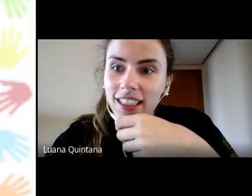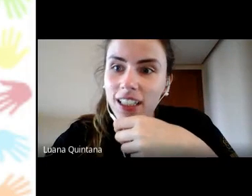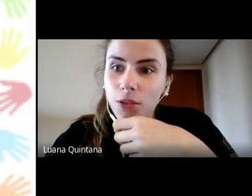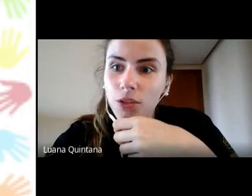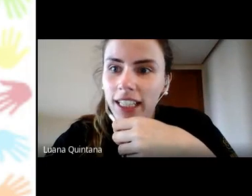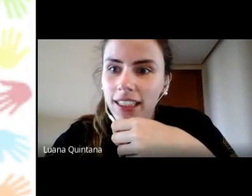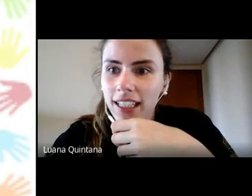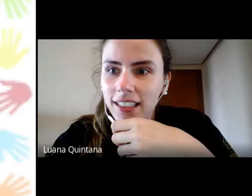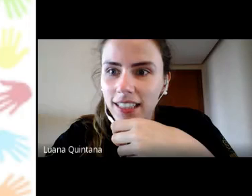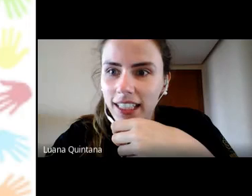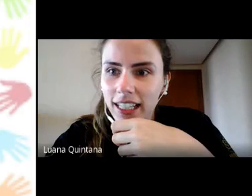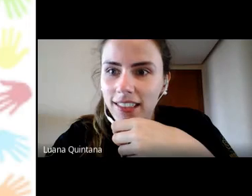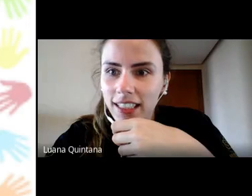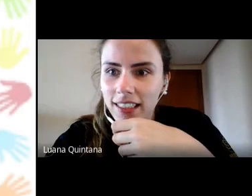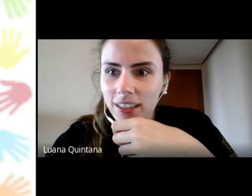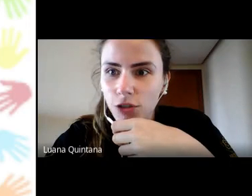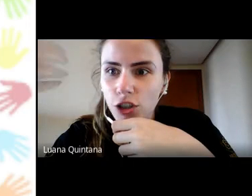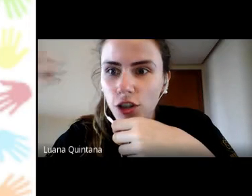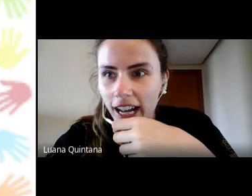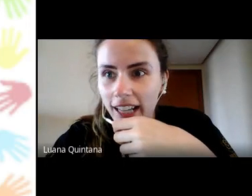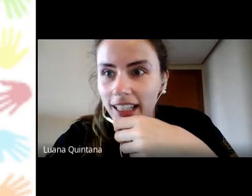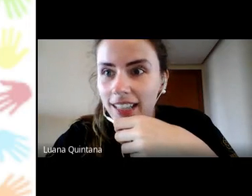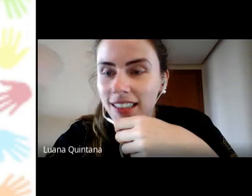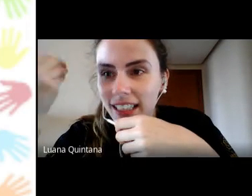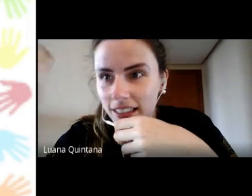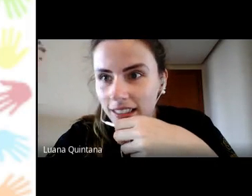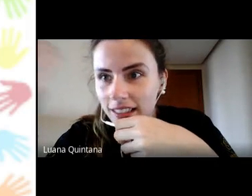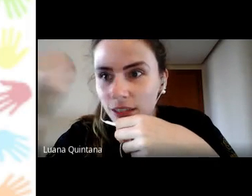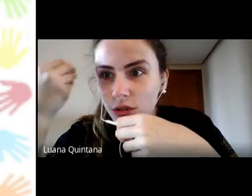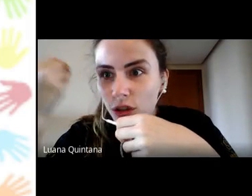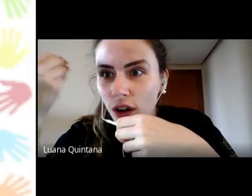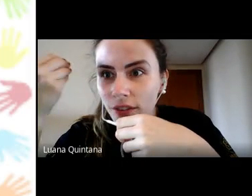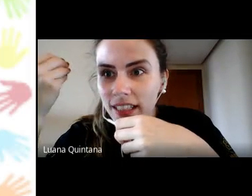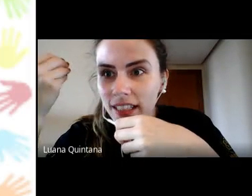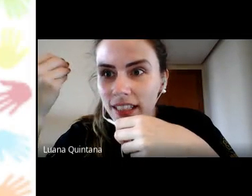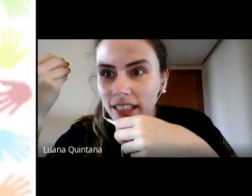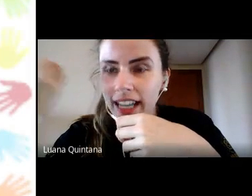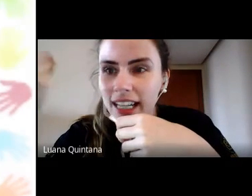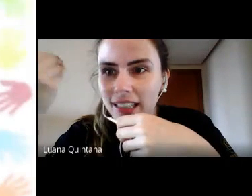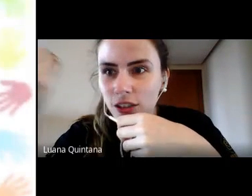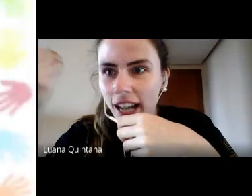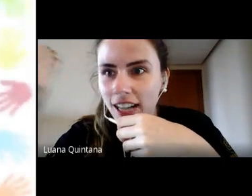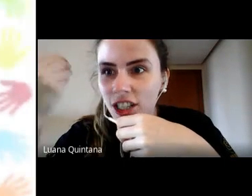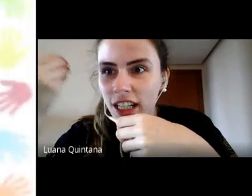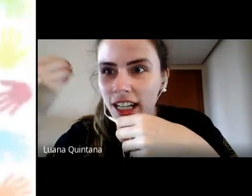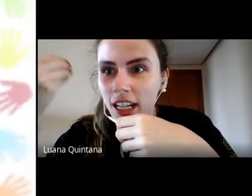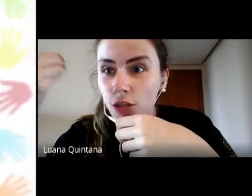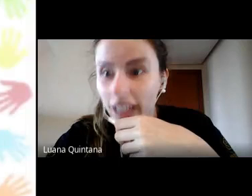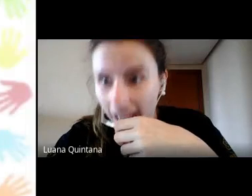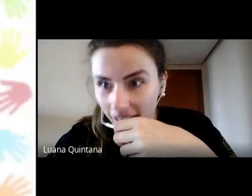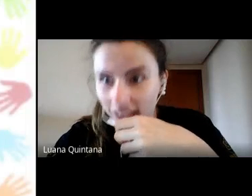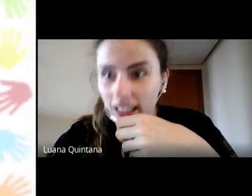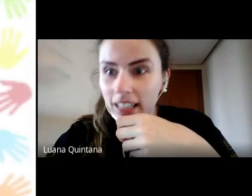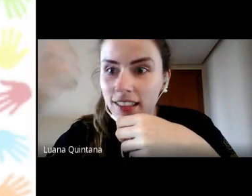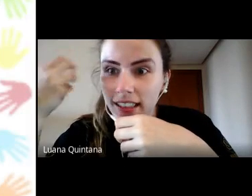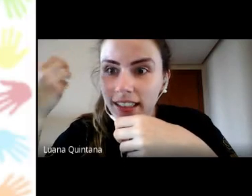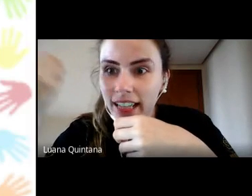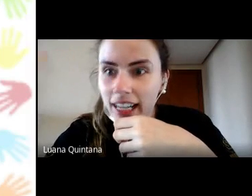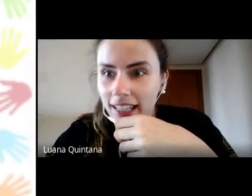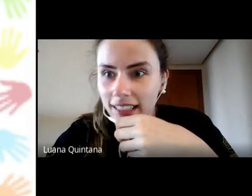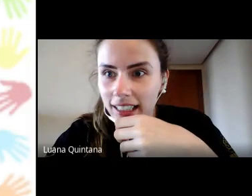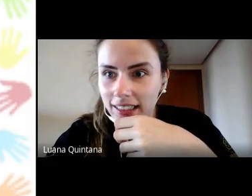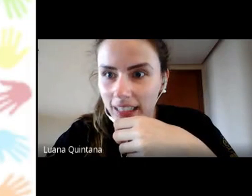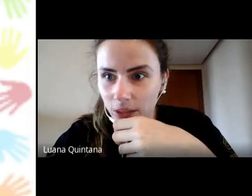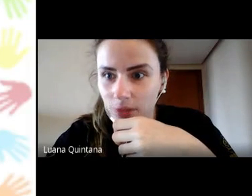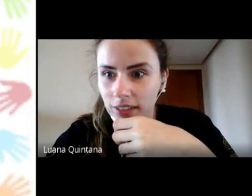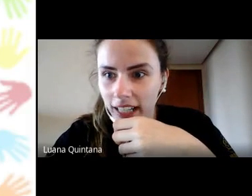certeza. Então, tu tem que trazer que nem essa questão de jogar. E as crianças e os jovens, eles têm esse olhar de querer ajudar. Eles têm